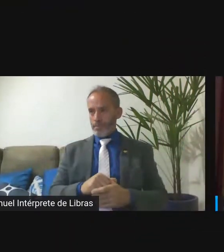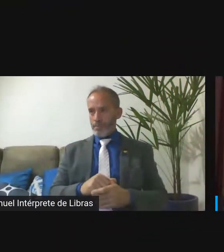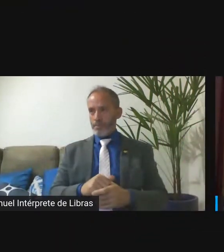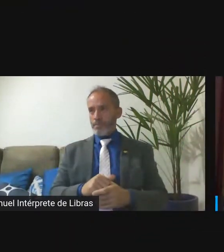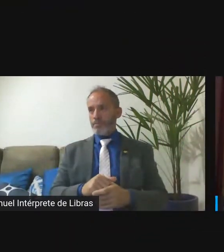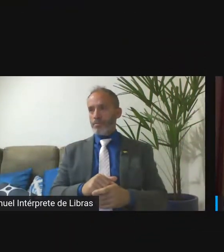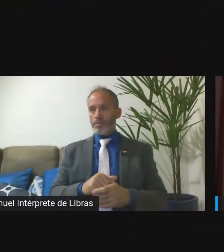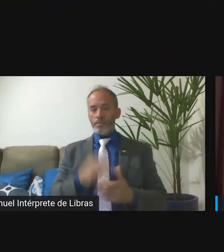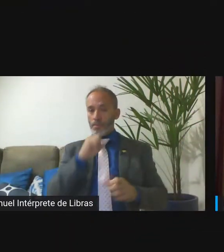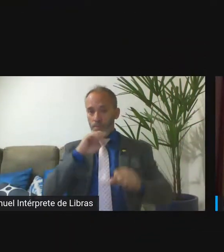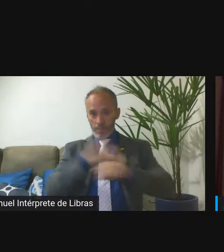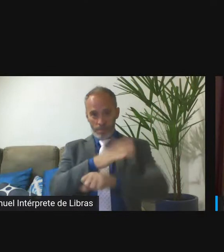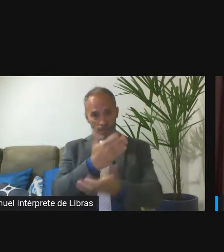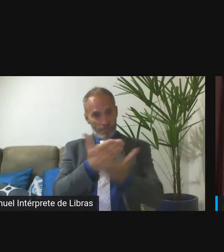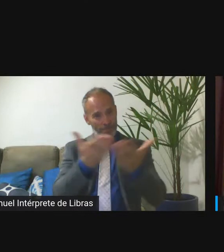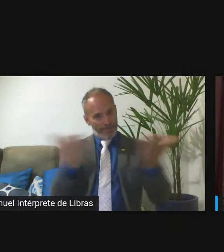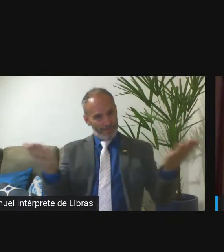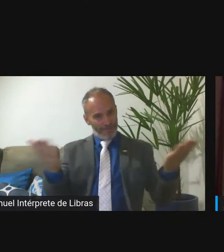Boa noite.